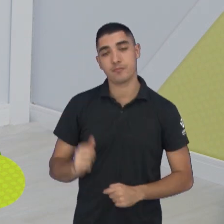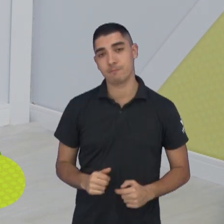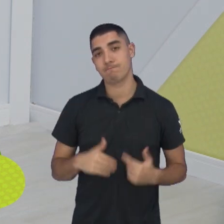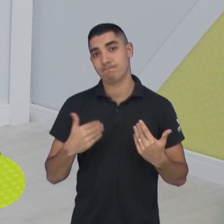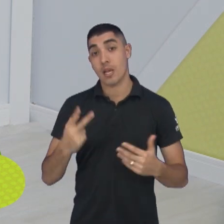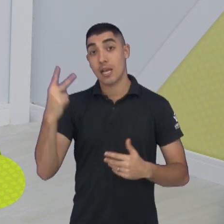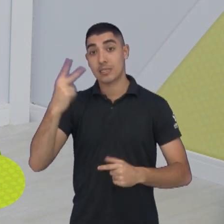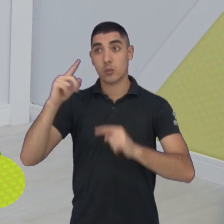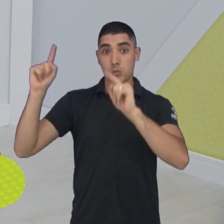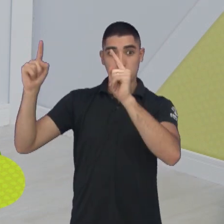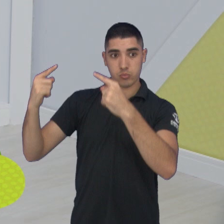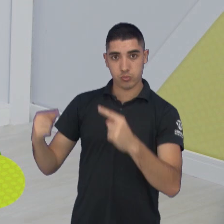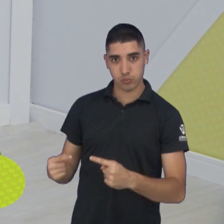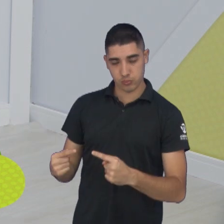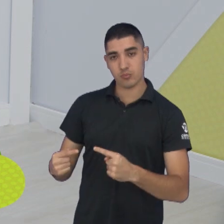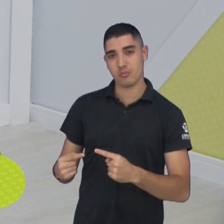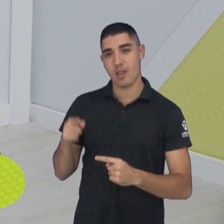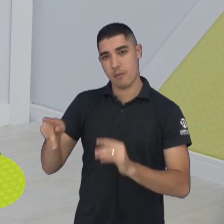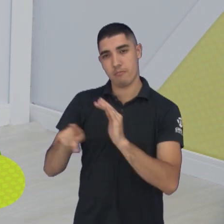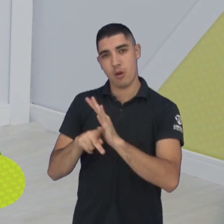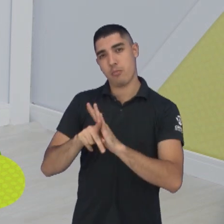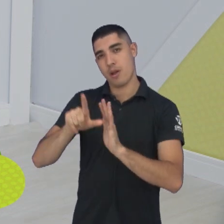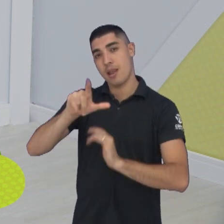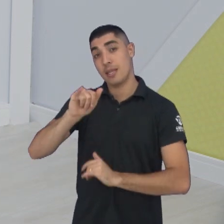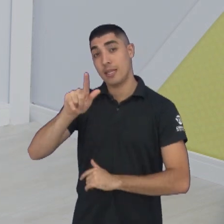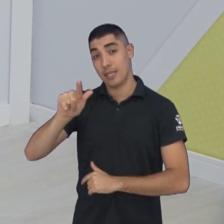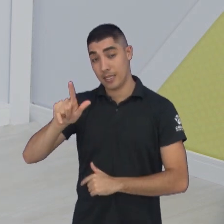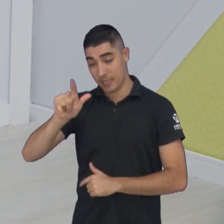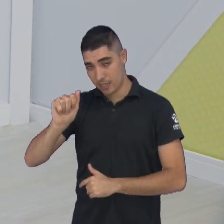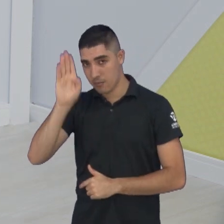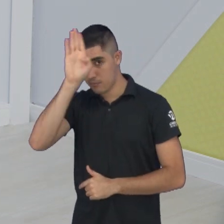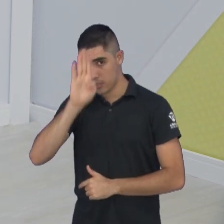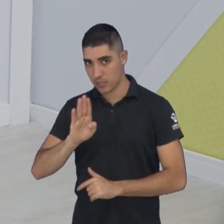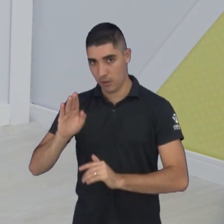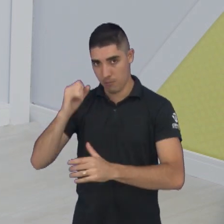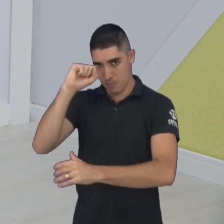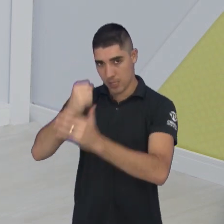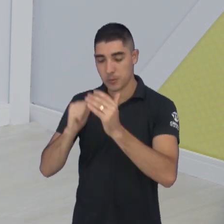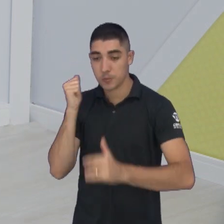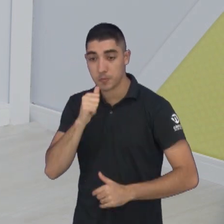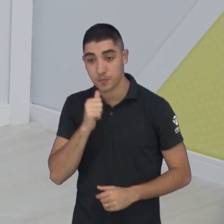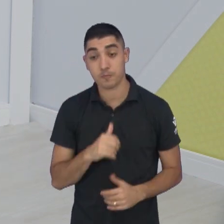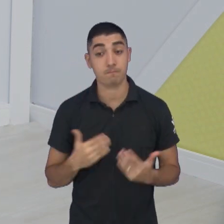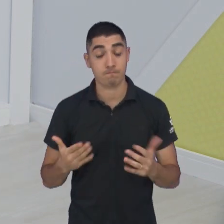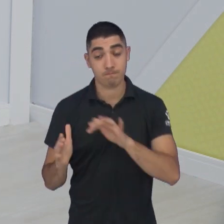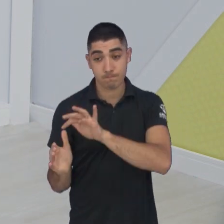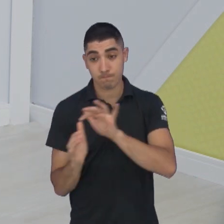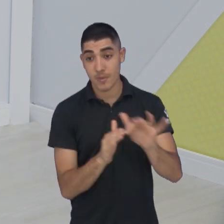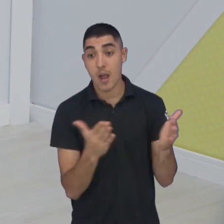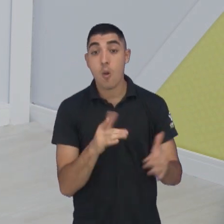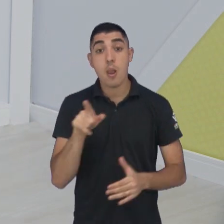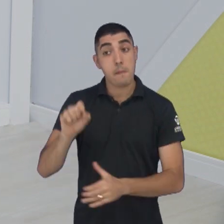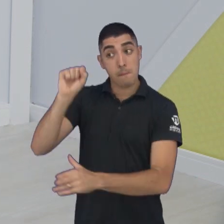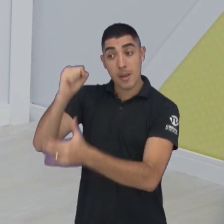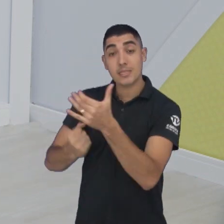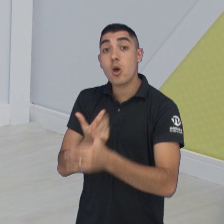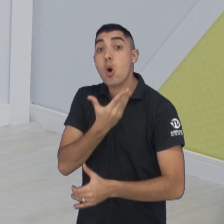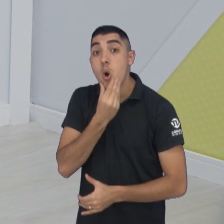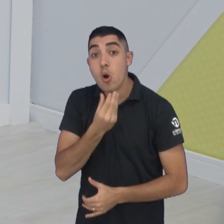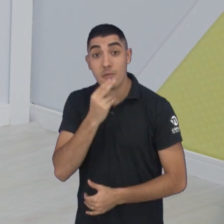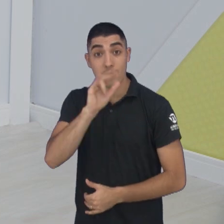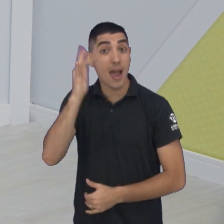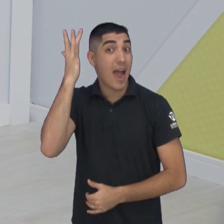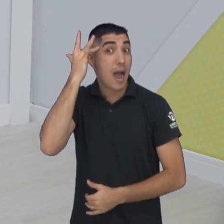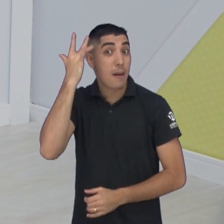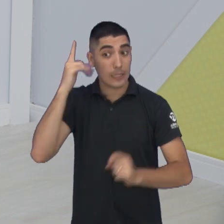rodada deste Campeonato Nacional de Basquete Feminino, tá certo? Brunão, ainda no assunto basquete, o São José Basquetebol entra em quadra amanhã